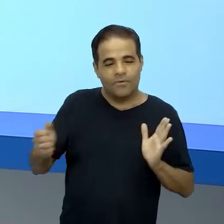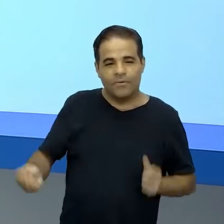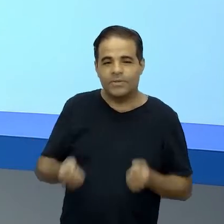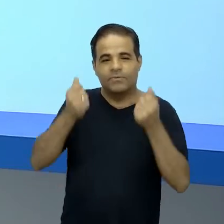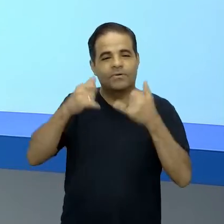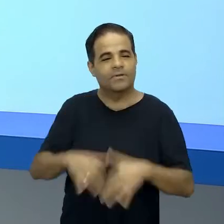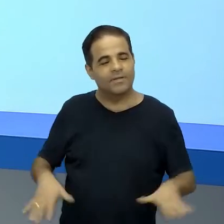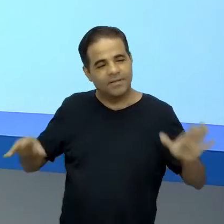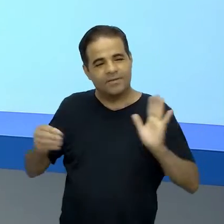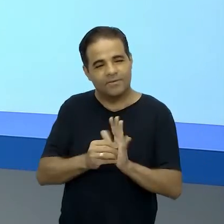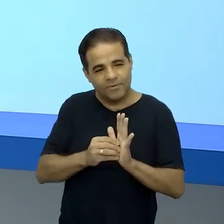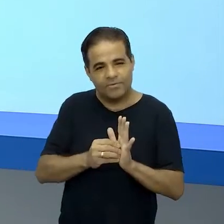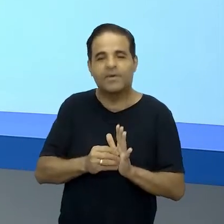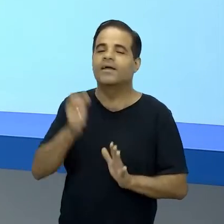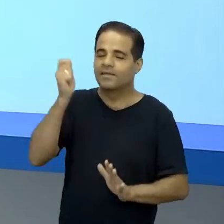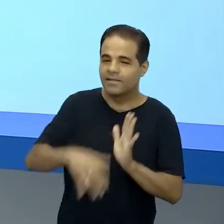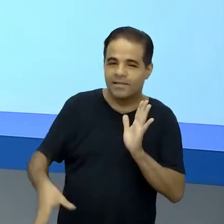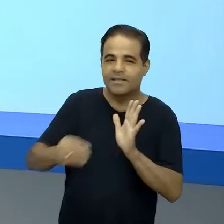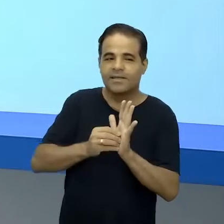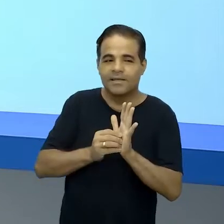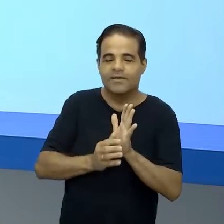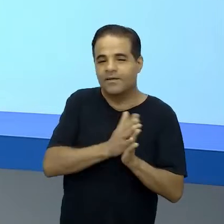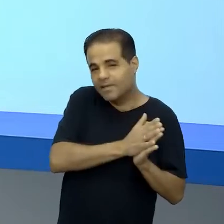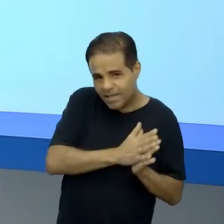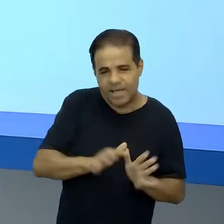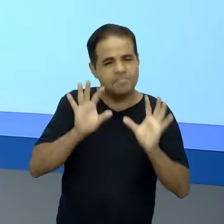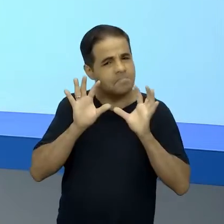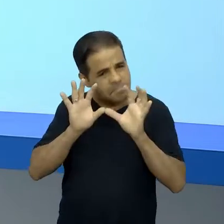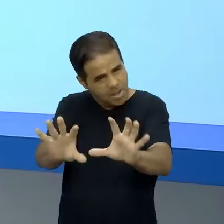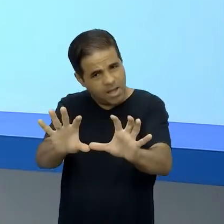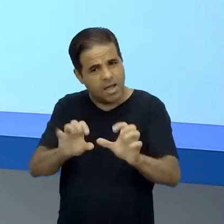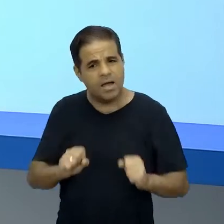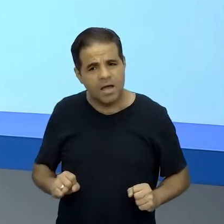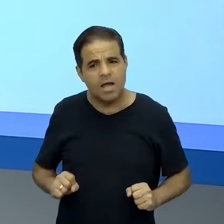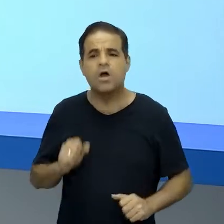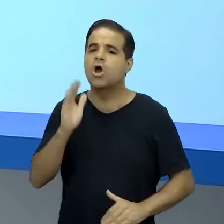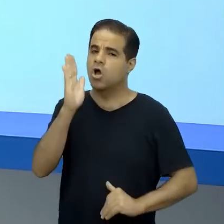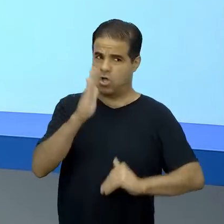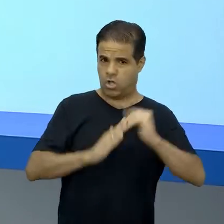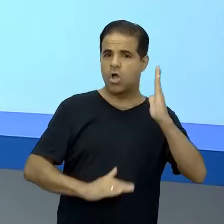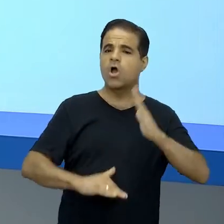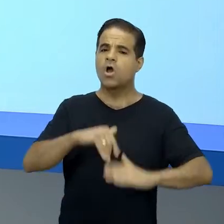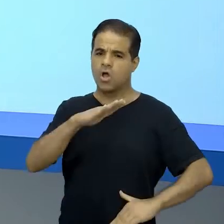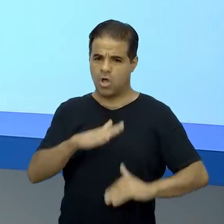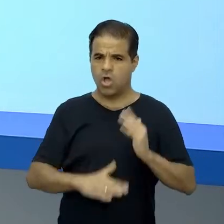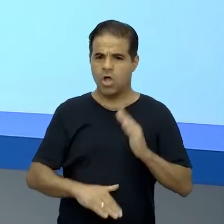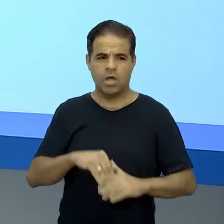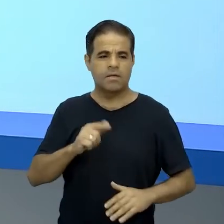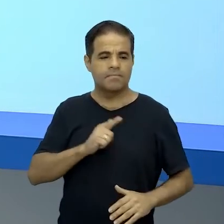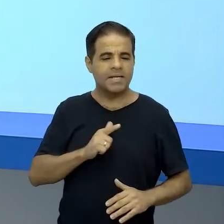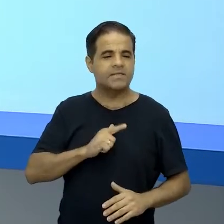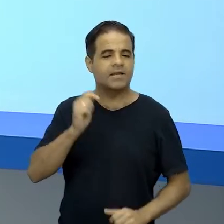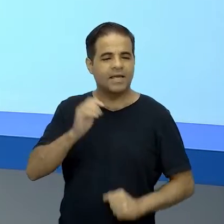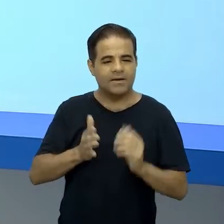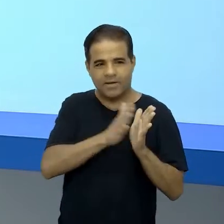é sempre muito impactante o que ela faz como obra, assim. Teve um período que ela fez uma obra de